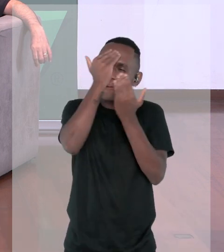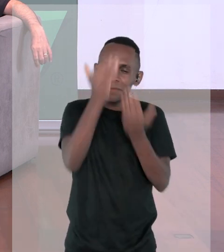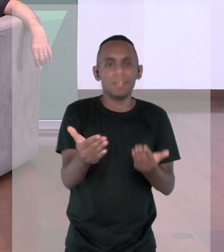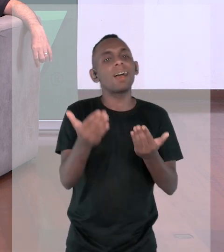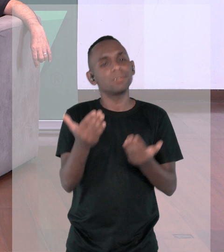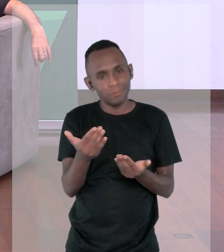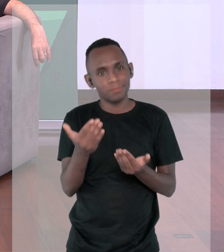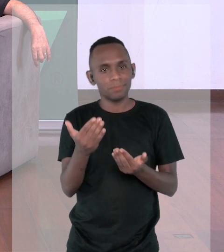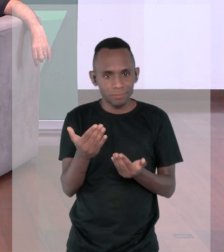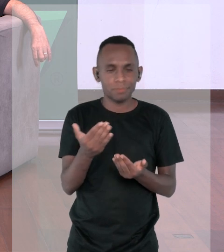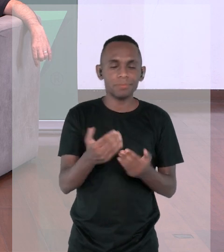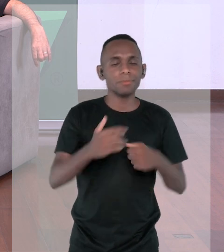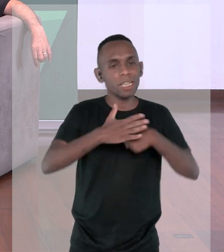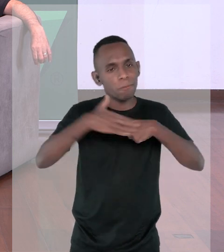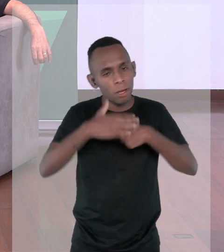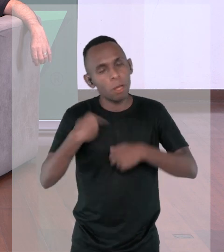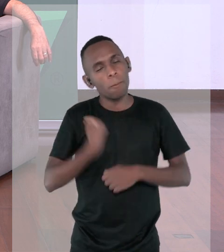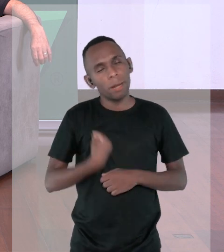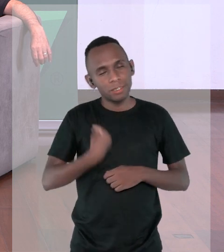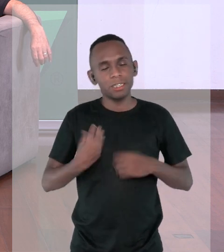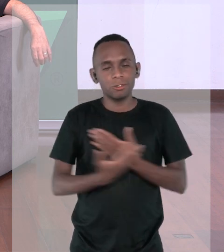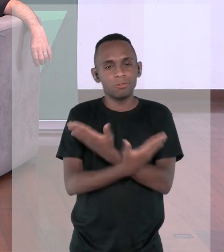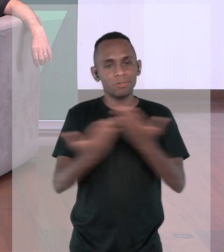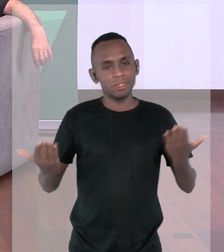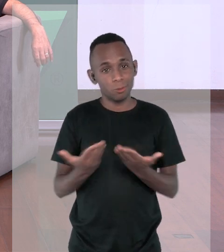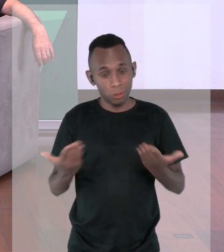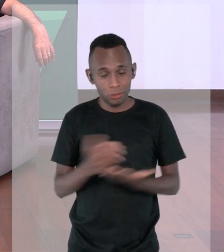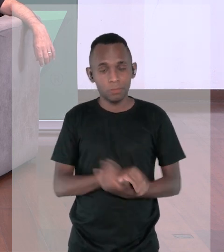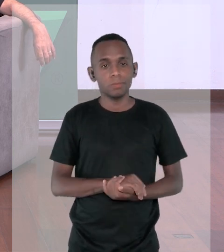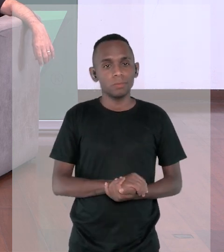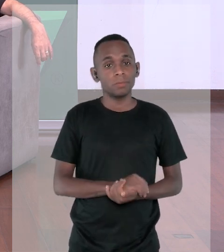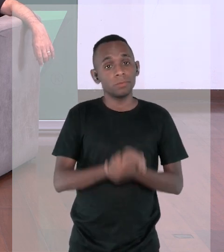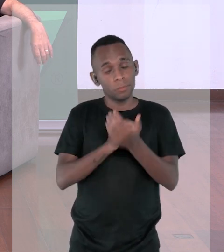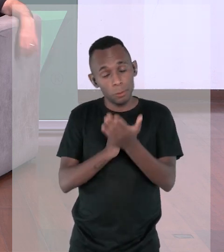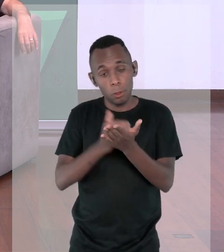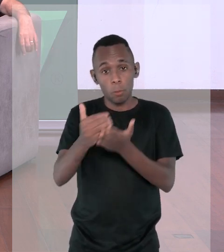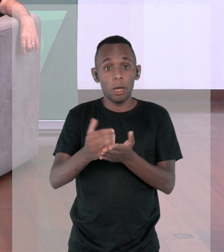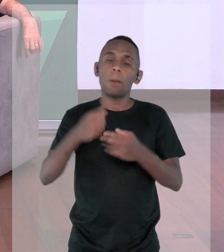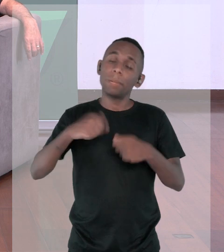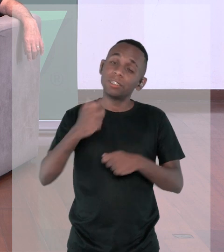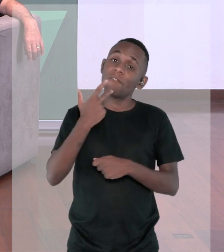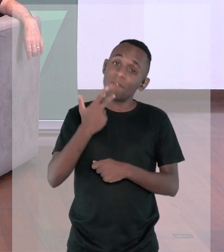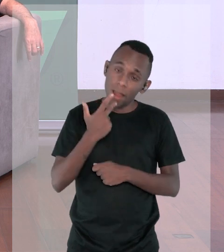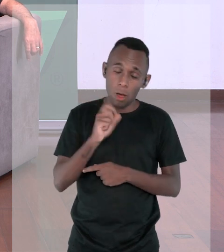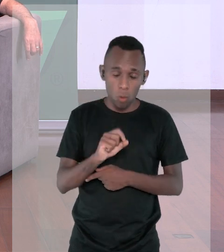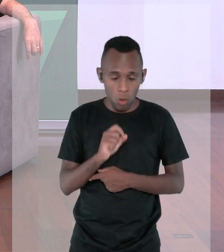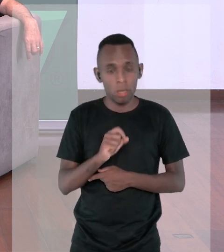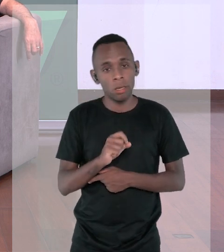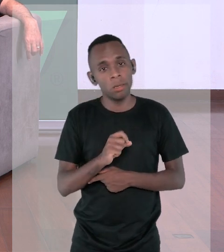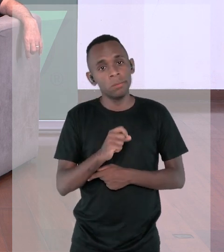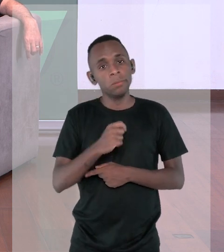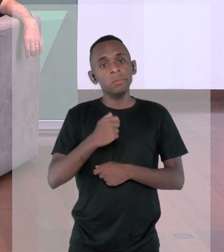obrigado pelo carinho e a presença de vocês aqui hoje. Bem, para começar, eu tenho que confessar que